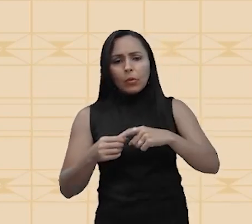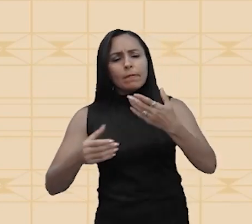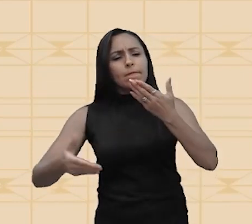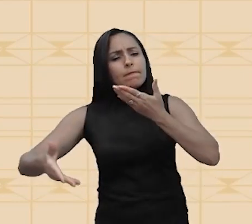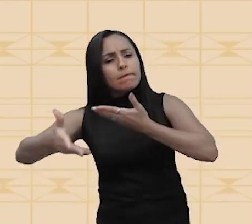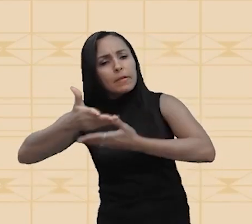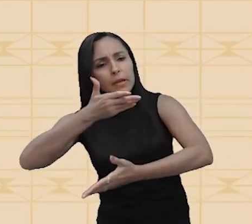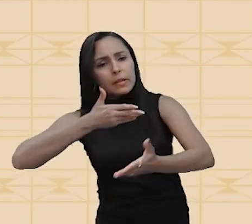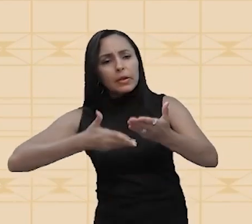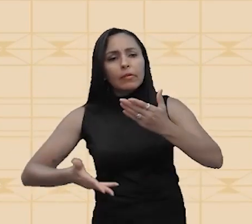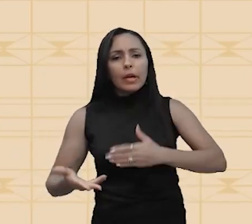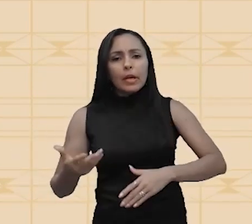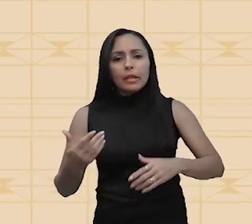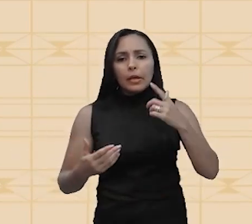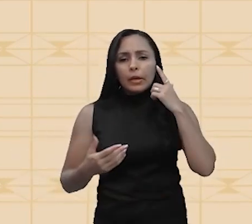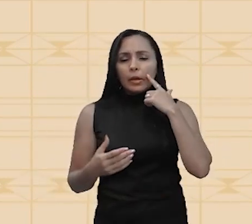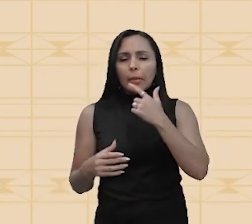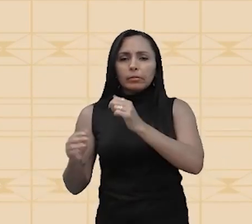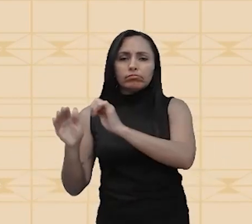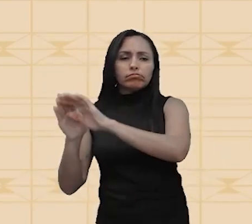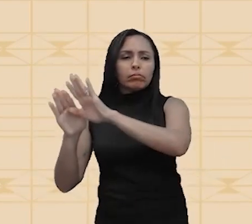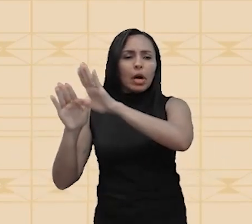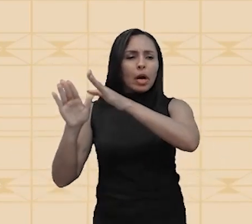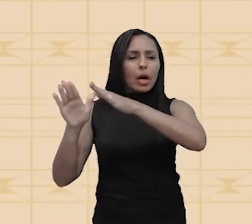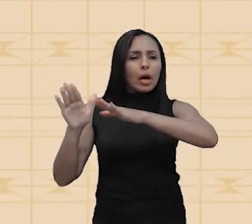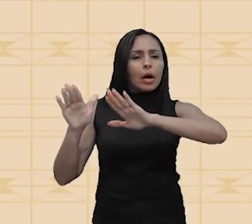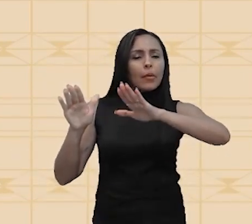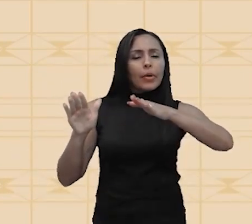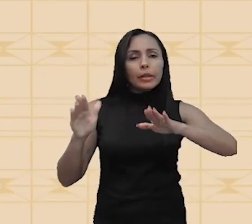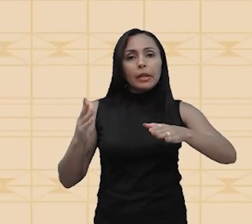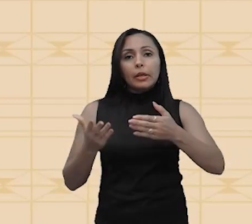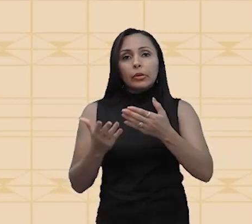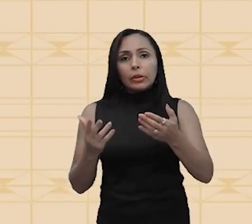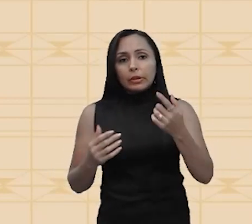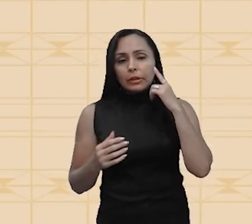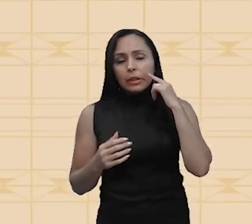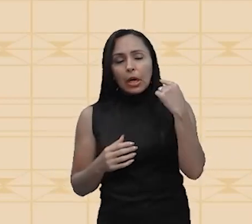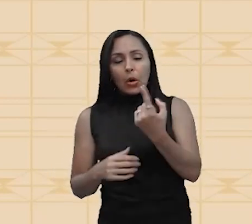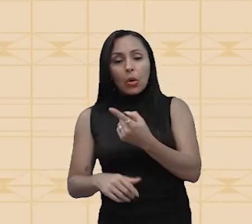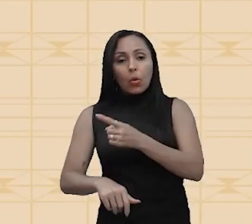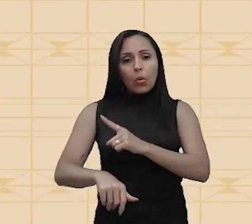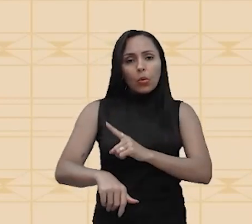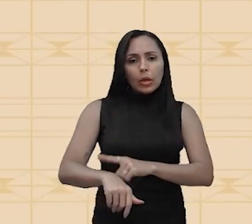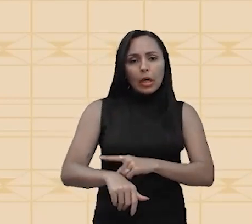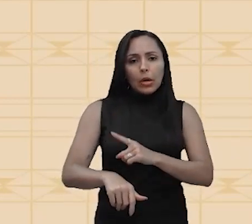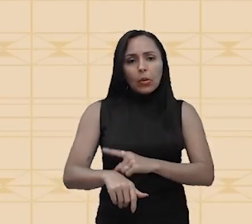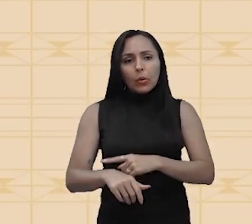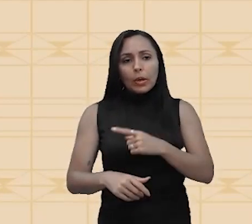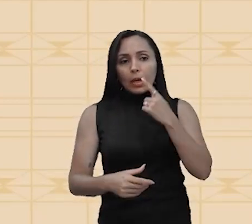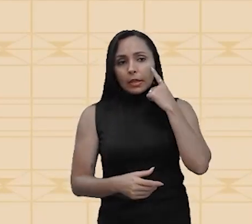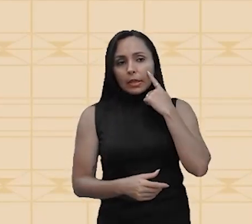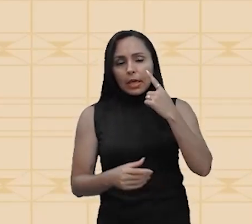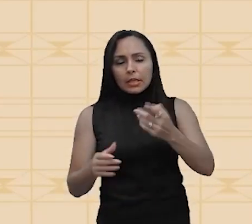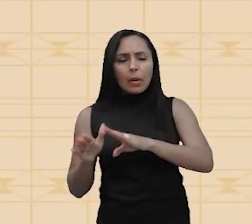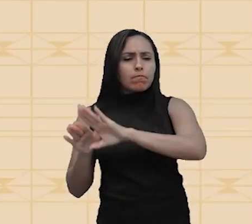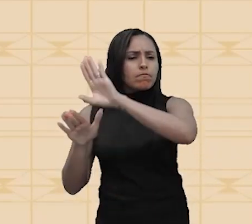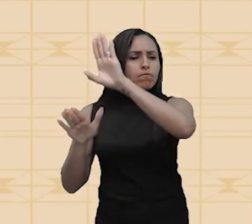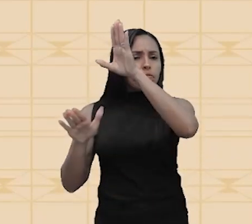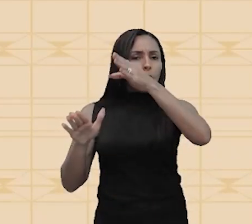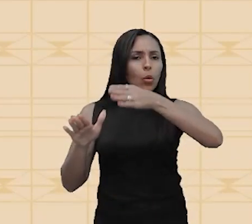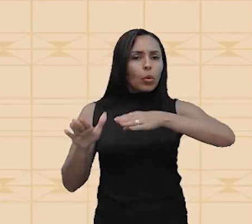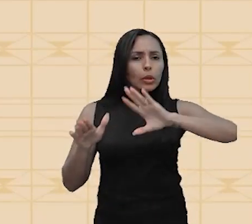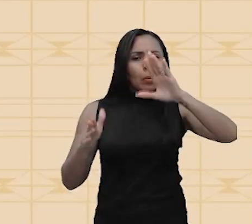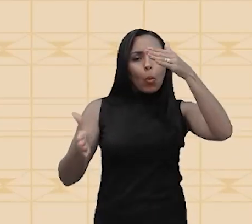Mas se essa corda, porventura, estiver frouxa ou ela não estiver bem amarradinha, na hora que essa pulso, que essa onda incidir sobre o